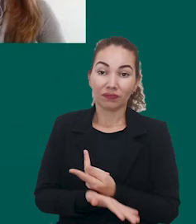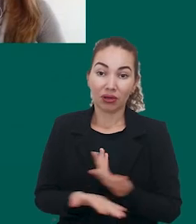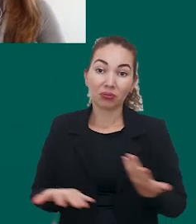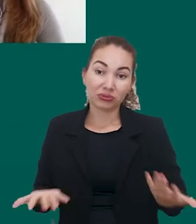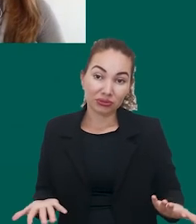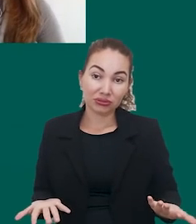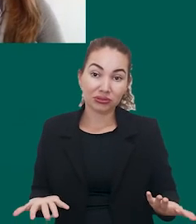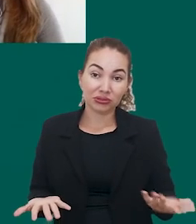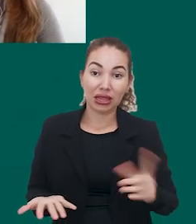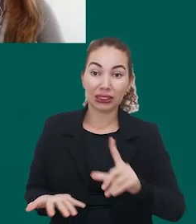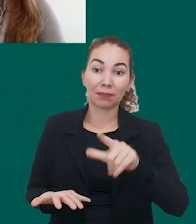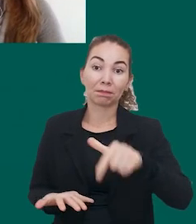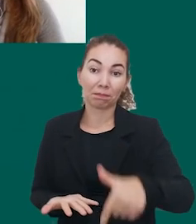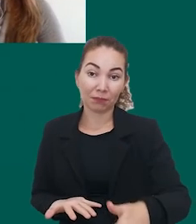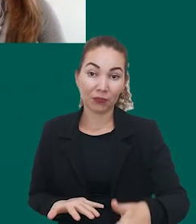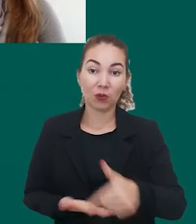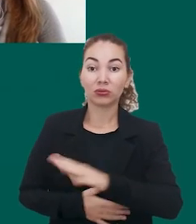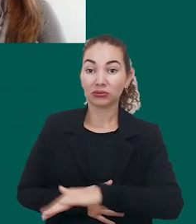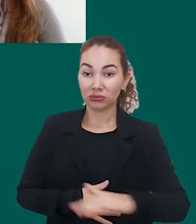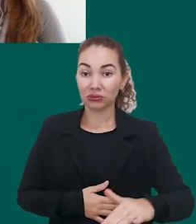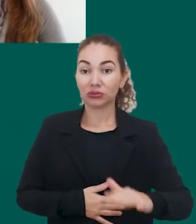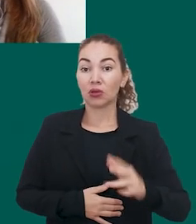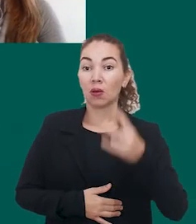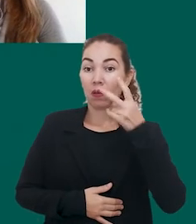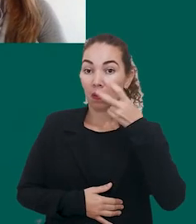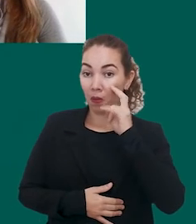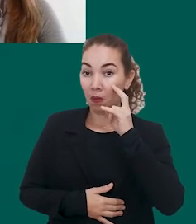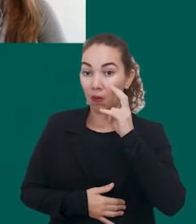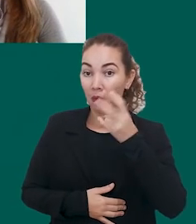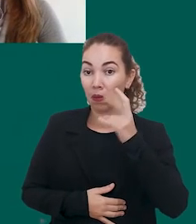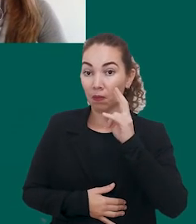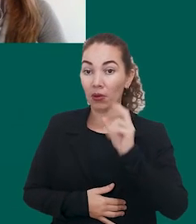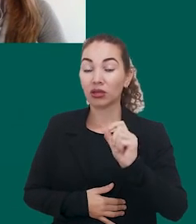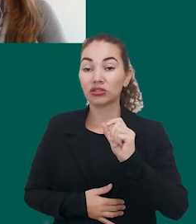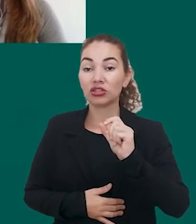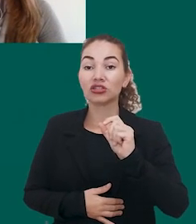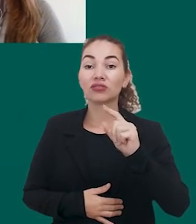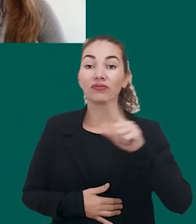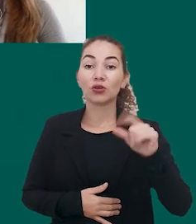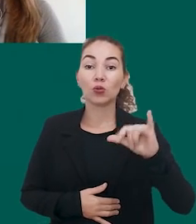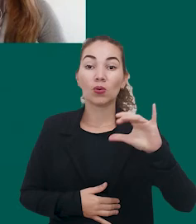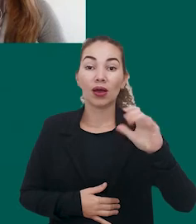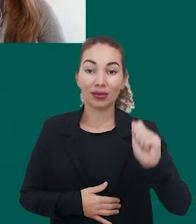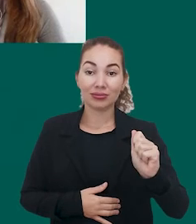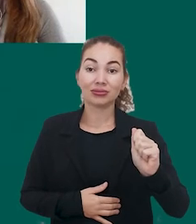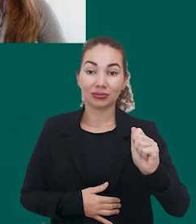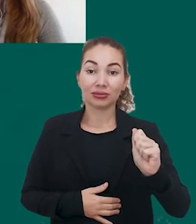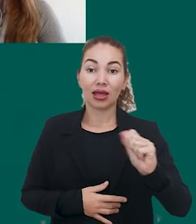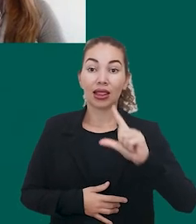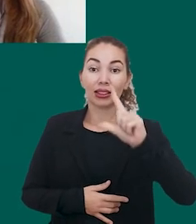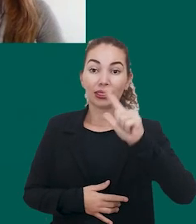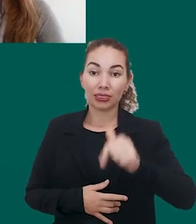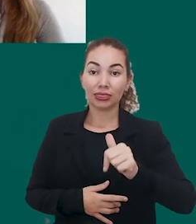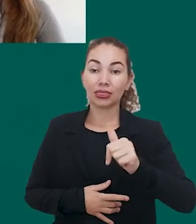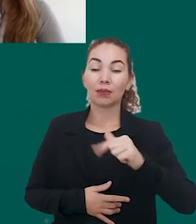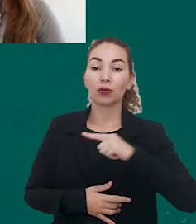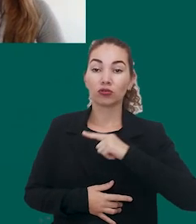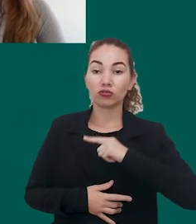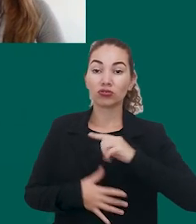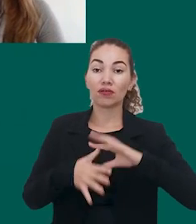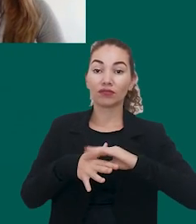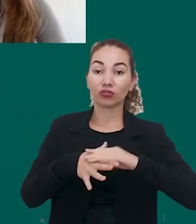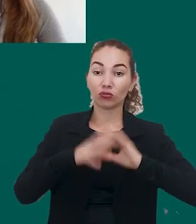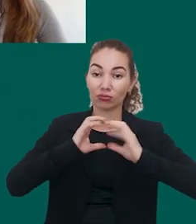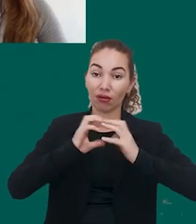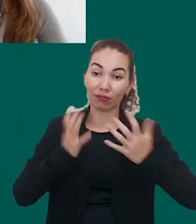né, depois nas crianças, como a gente viu, por exemplo, para a Zika, né, as gestantes que contraíam Zika, depois a microcefalia foi